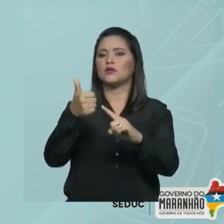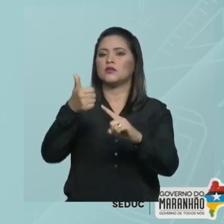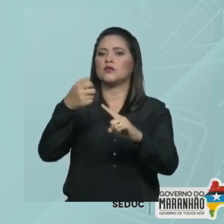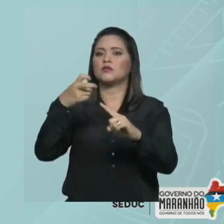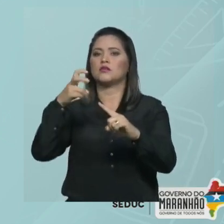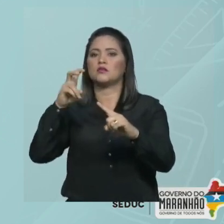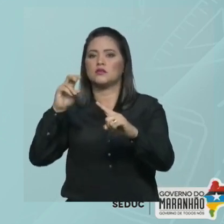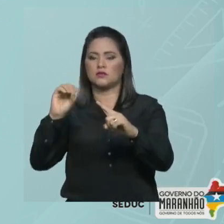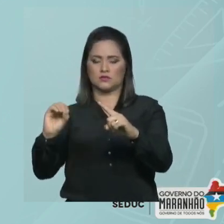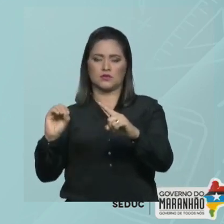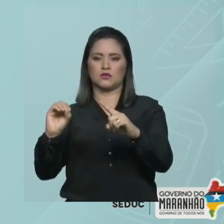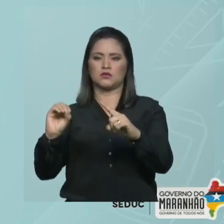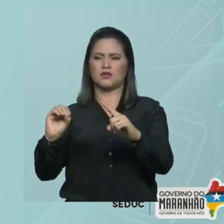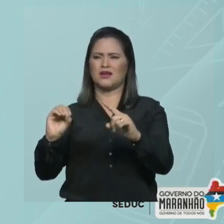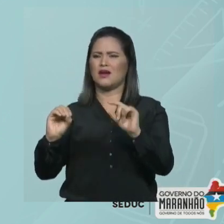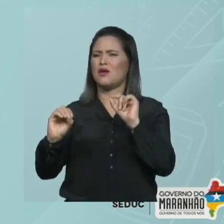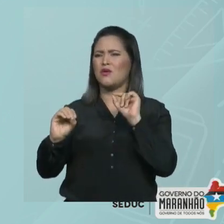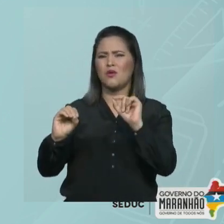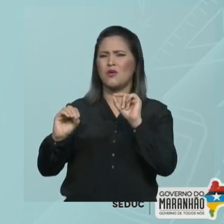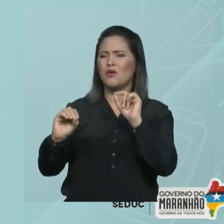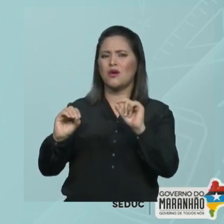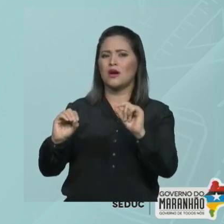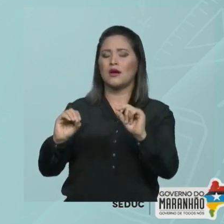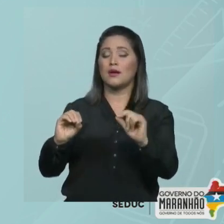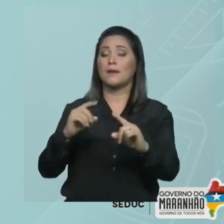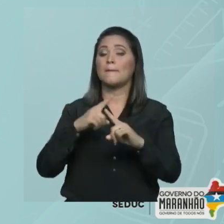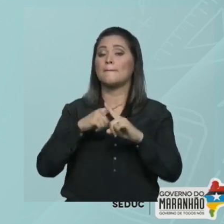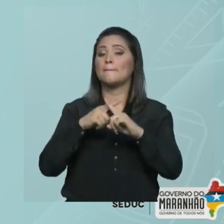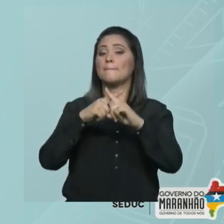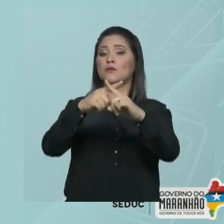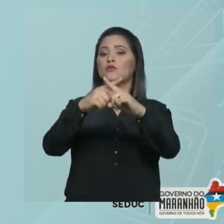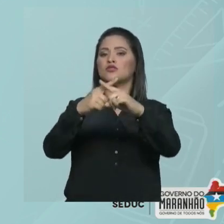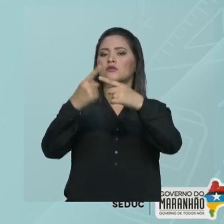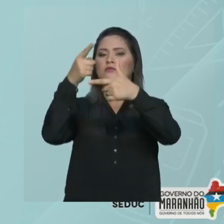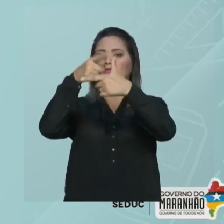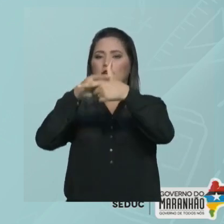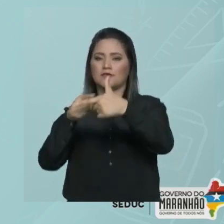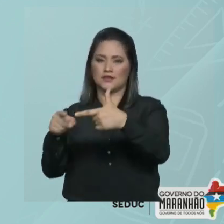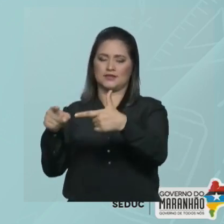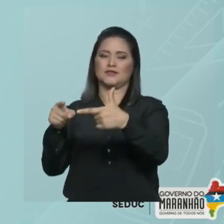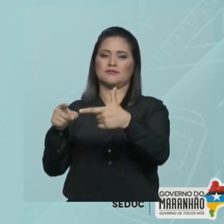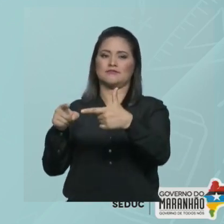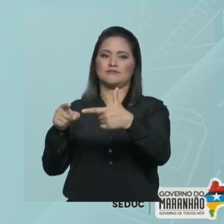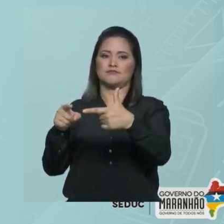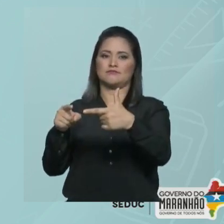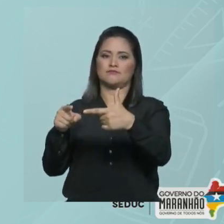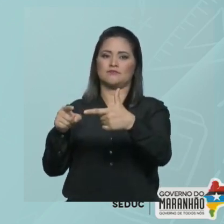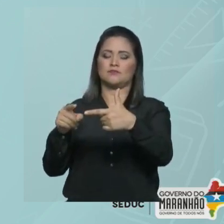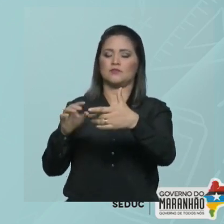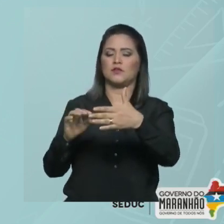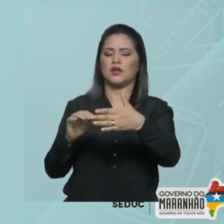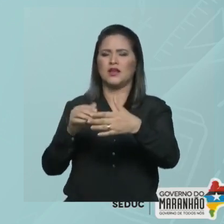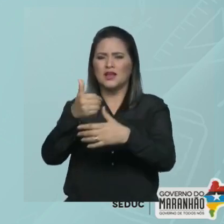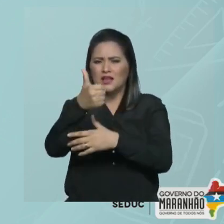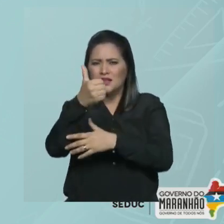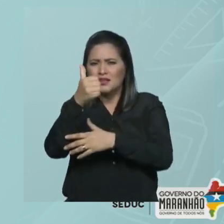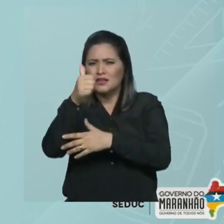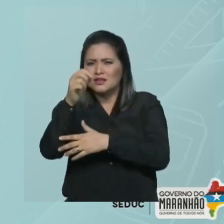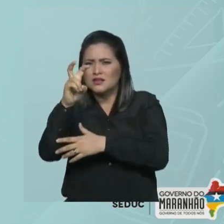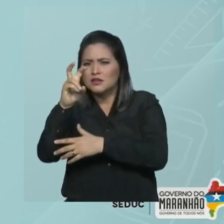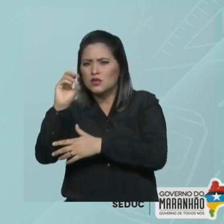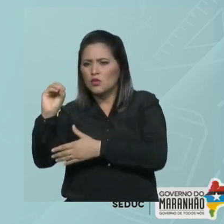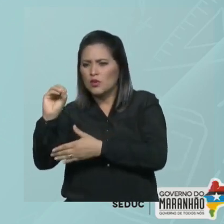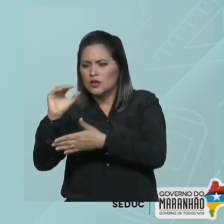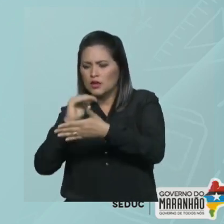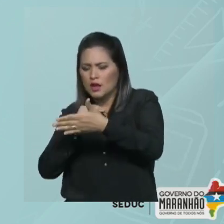150. O que, que é isso aqui? Multiplicação de fração. Embaixo do 150, eu tenho o denominador 1.